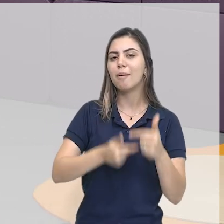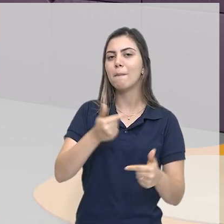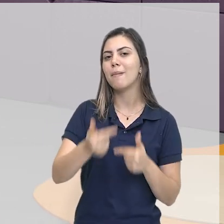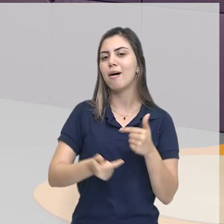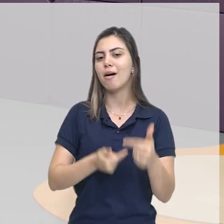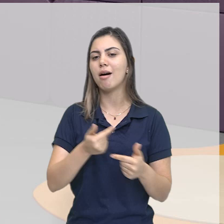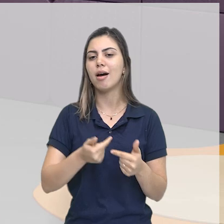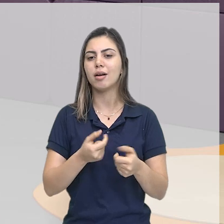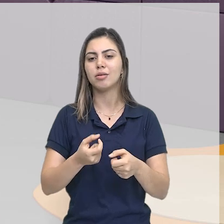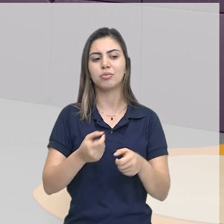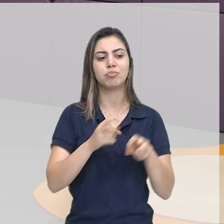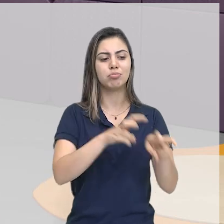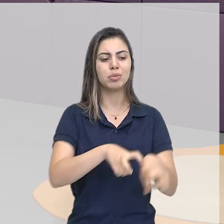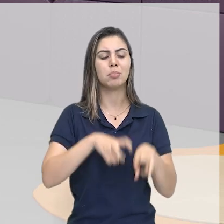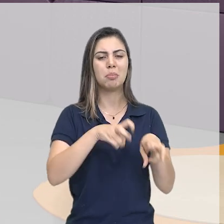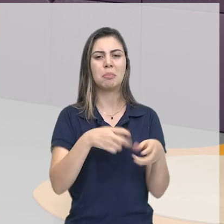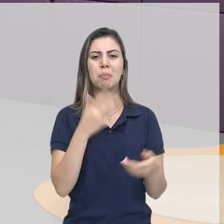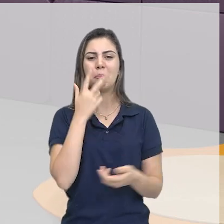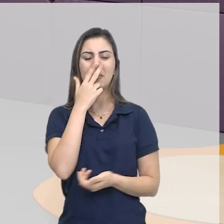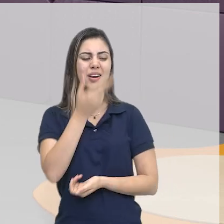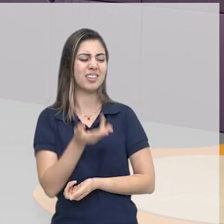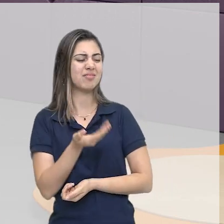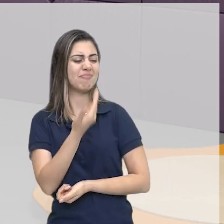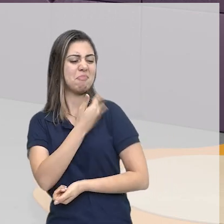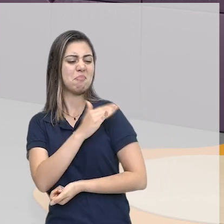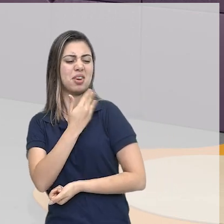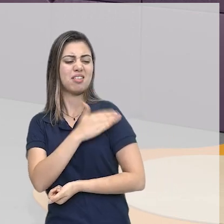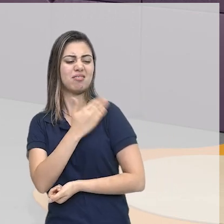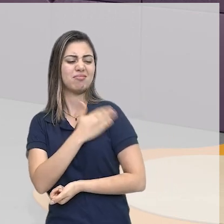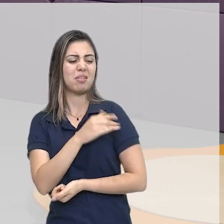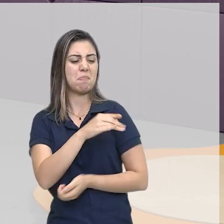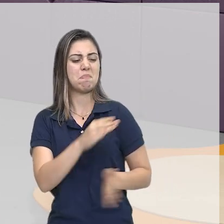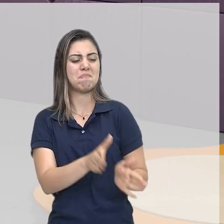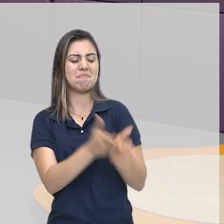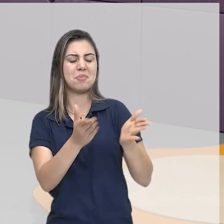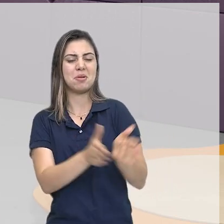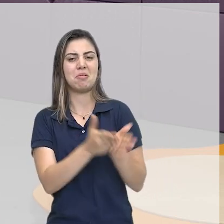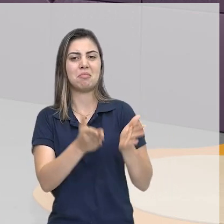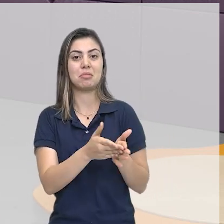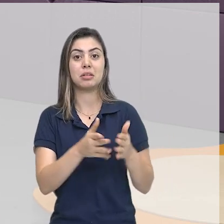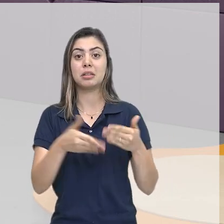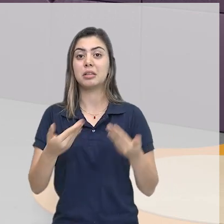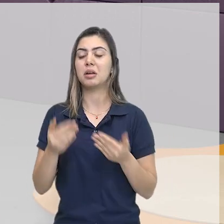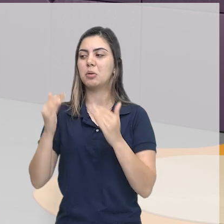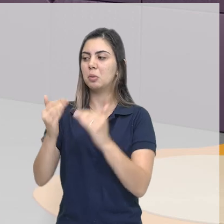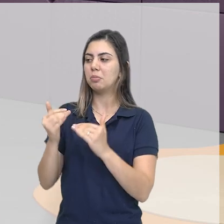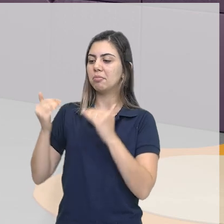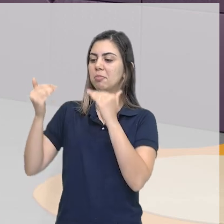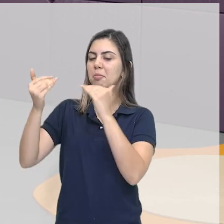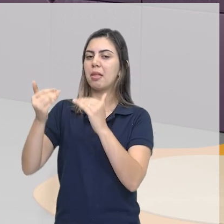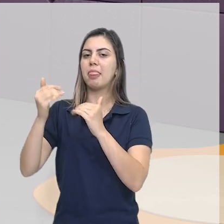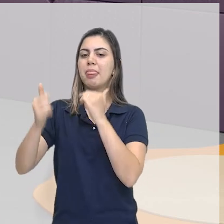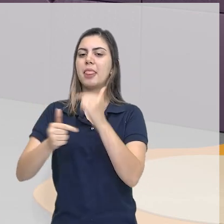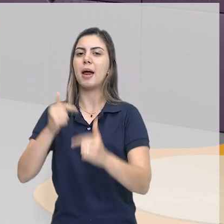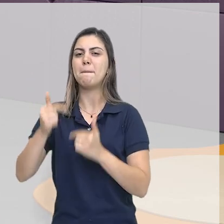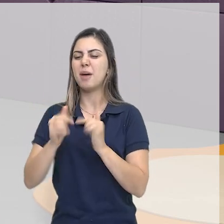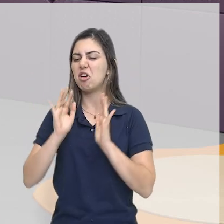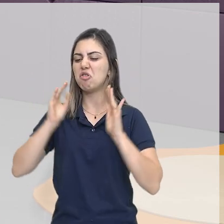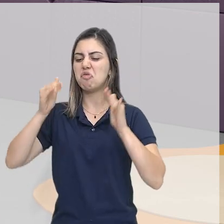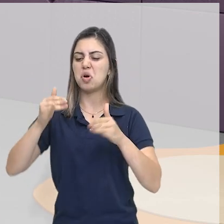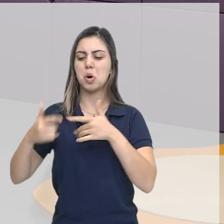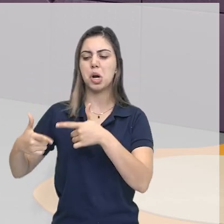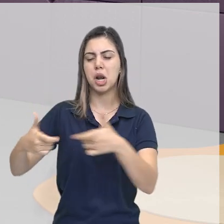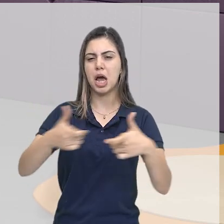uma atividade indigna pelos nobres. A nobreza ela tinha que se dedicar principalmente à guerra,